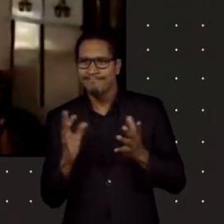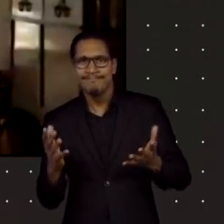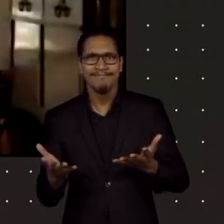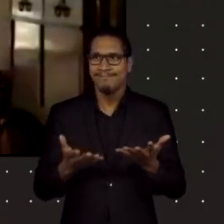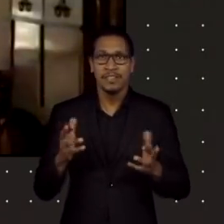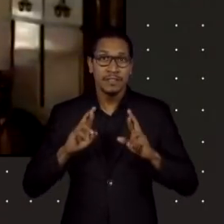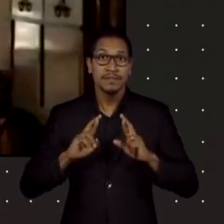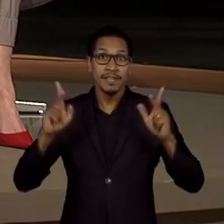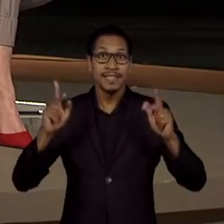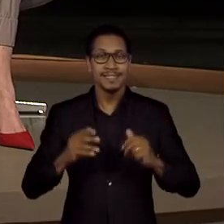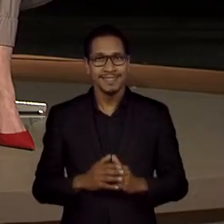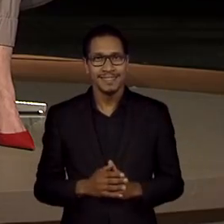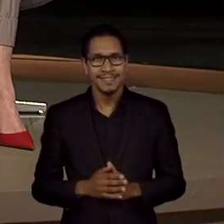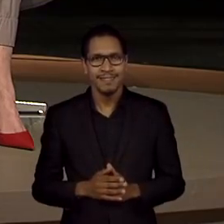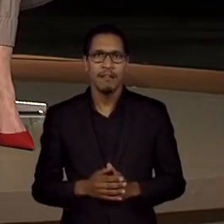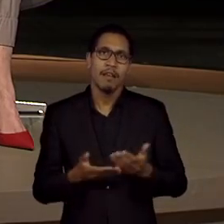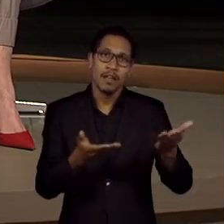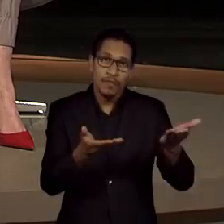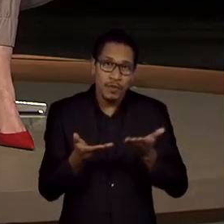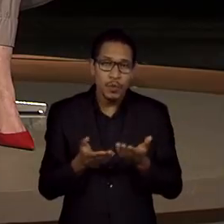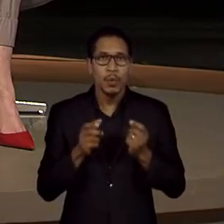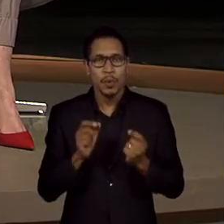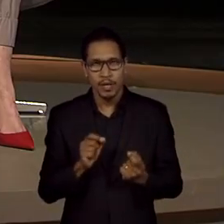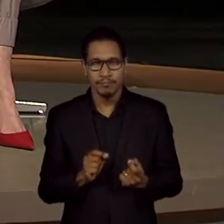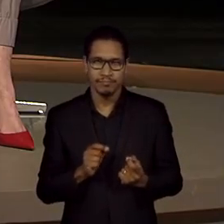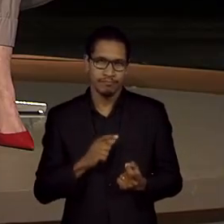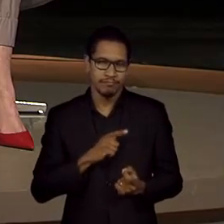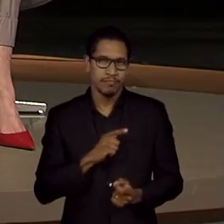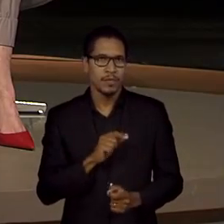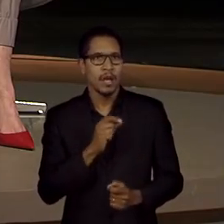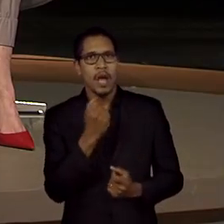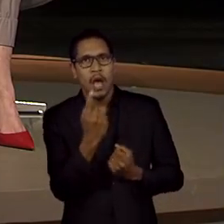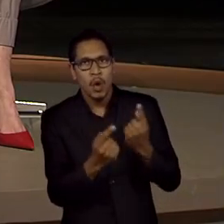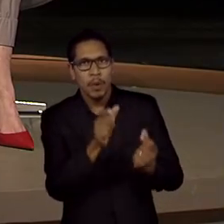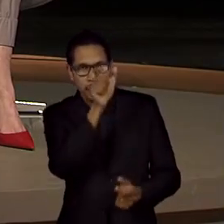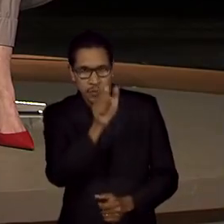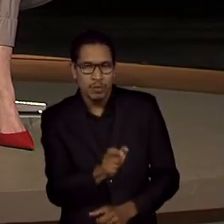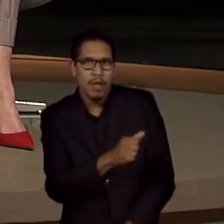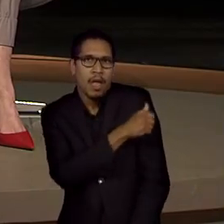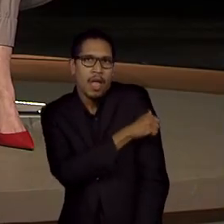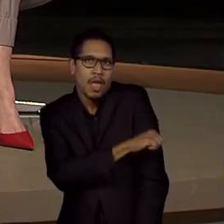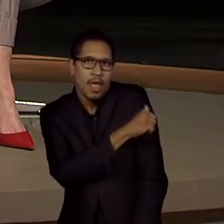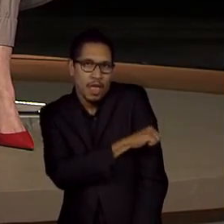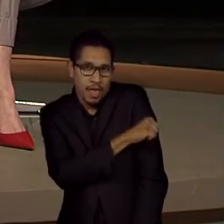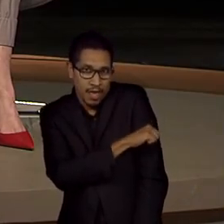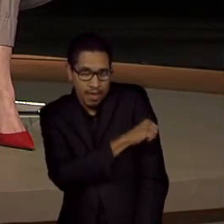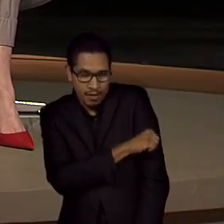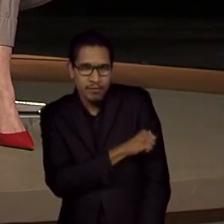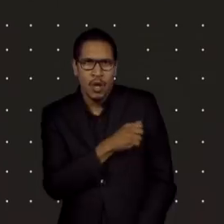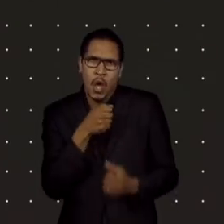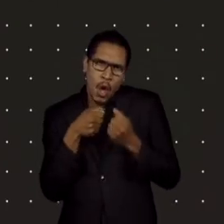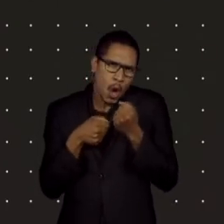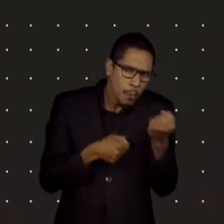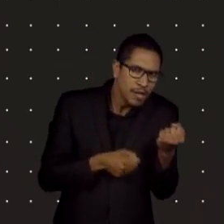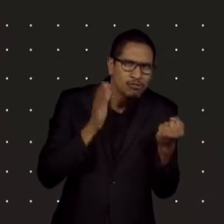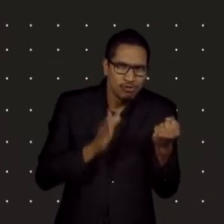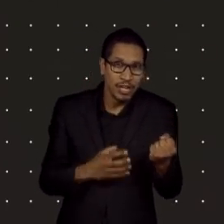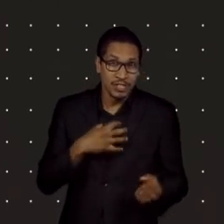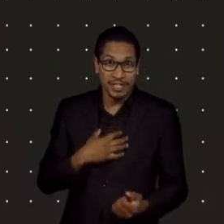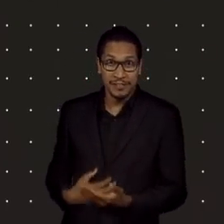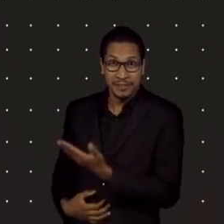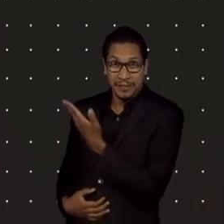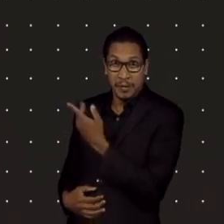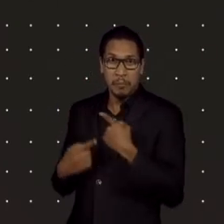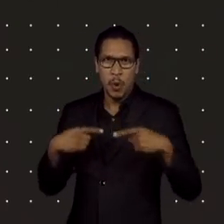E foram convidados os artistas do Rio de Janeiro, e o Roberto estava explodindo assim, com esse Please Pass. Ele